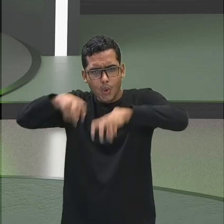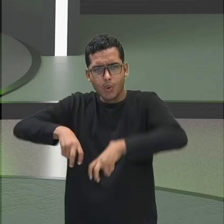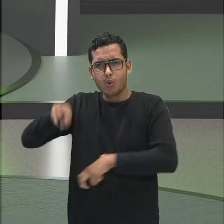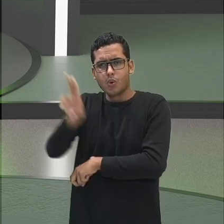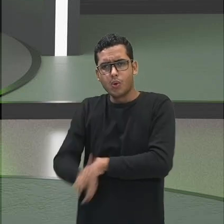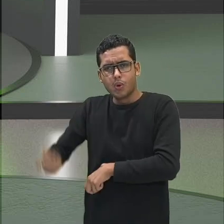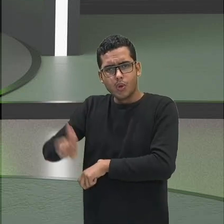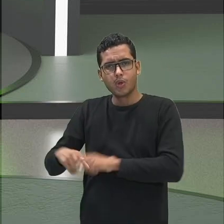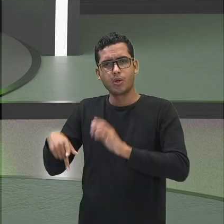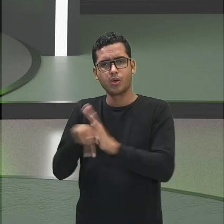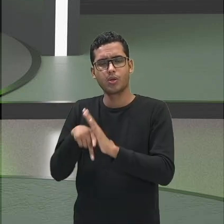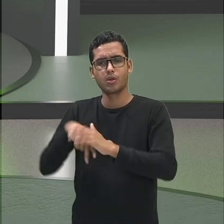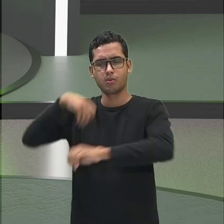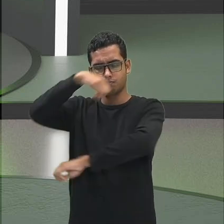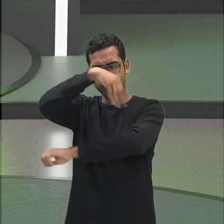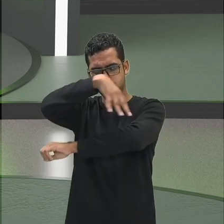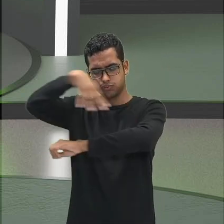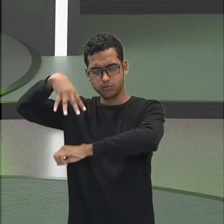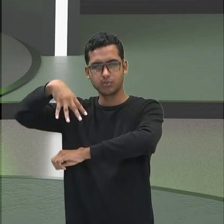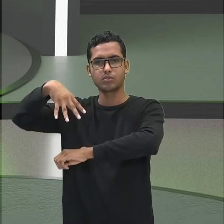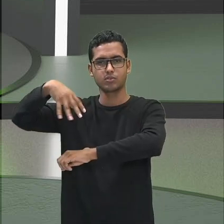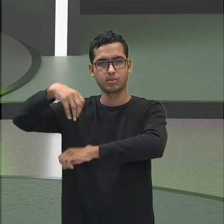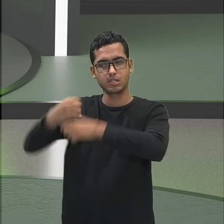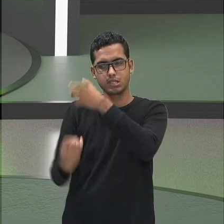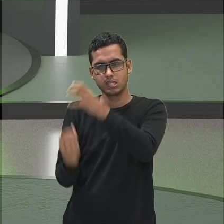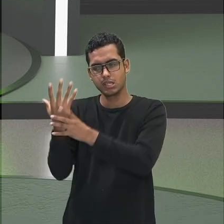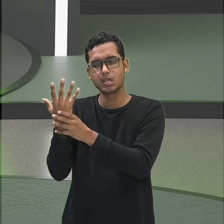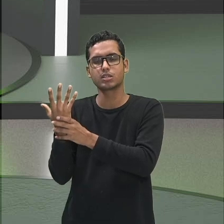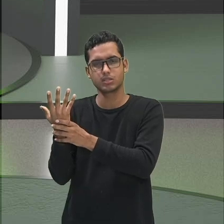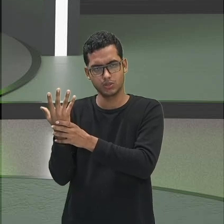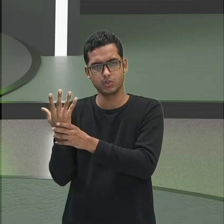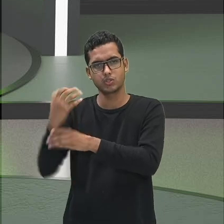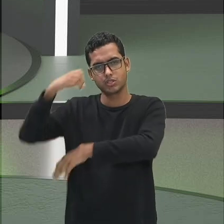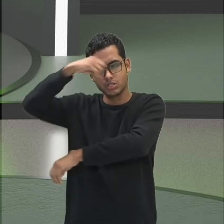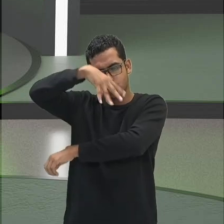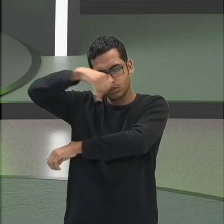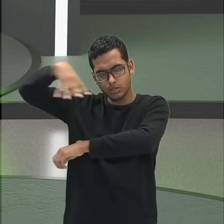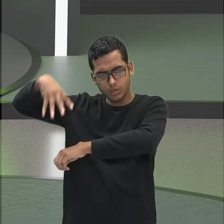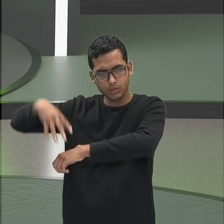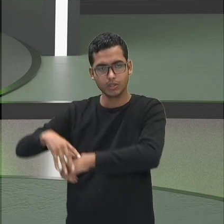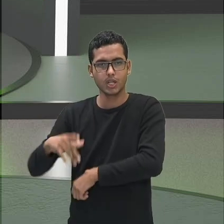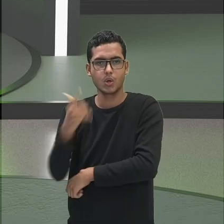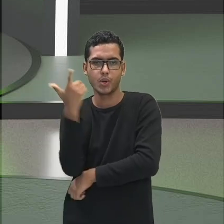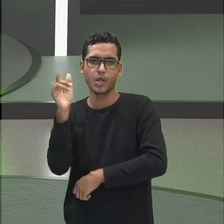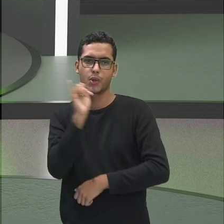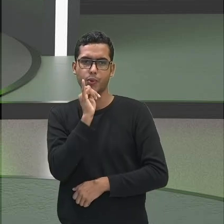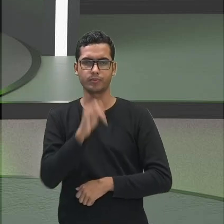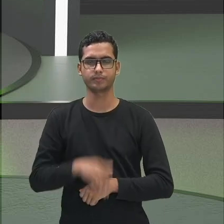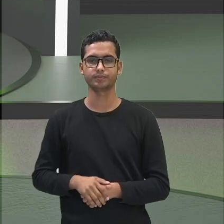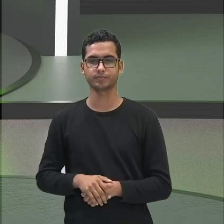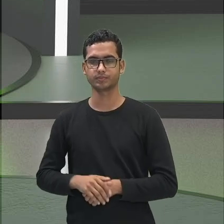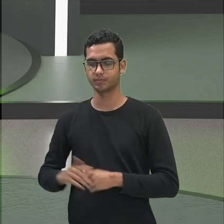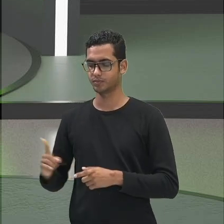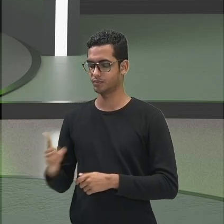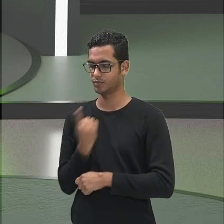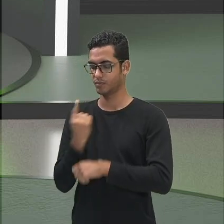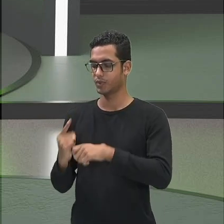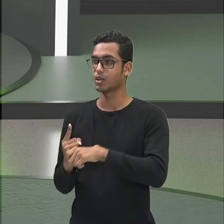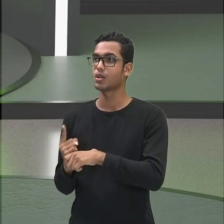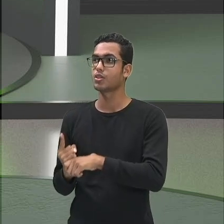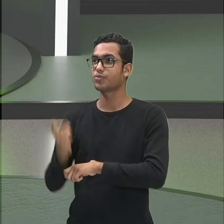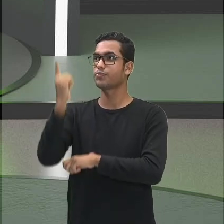A iluminação artificial. Um outro exemplo é os fogos de artifício. É